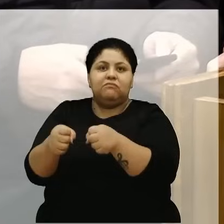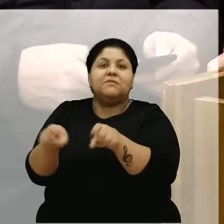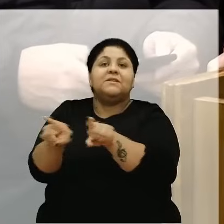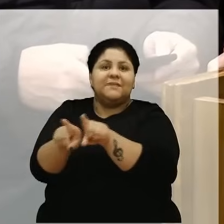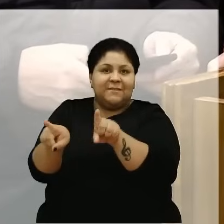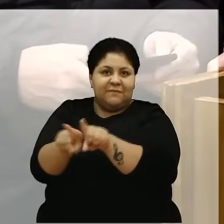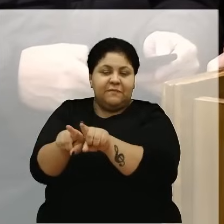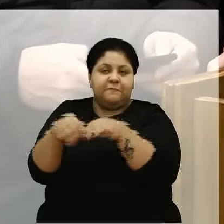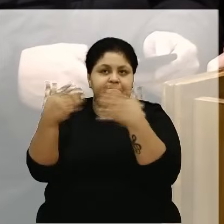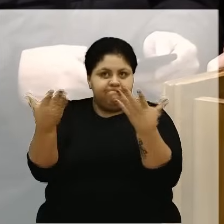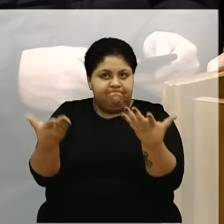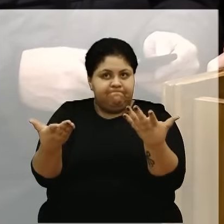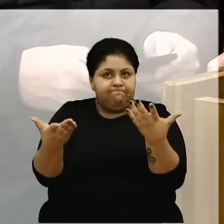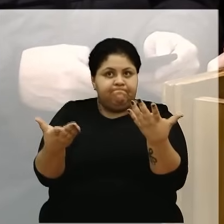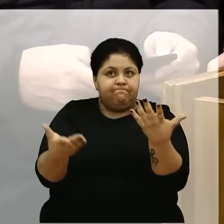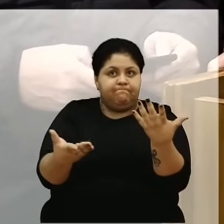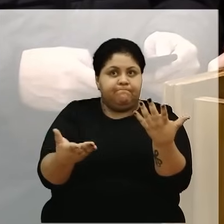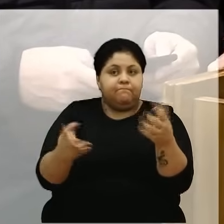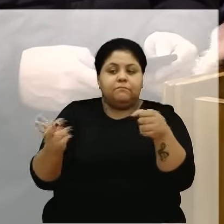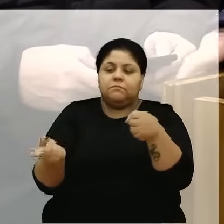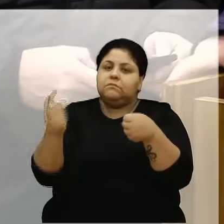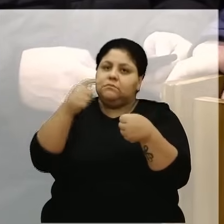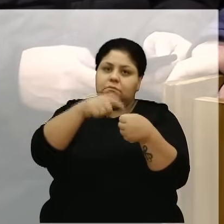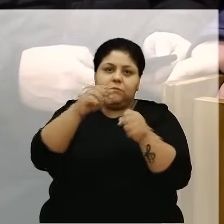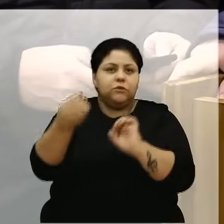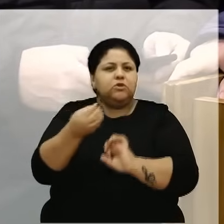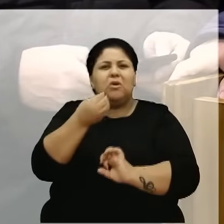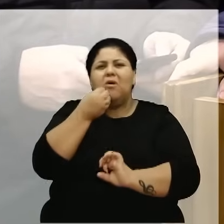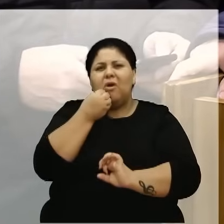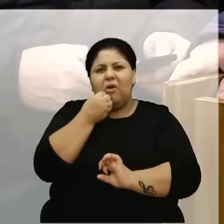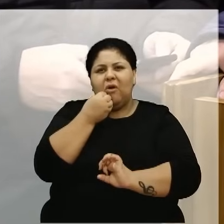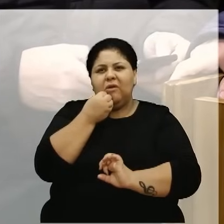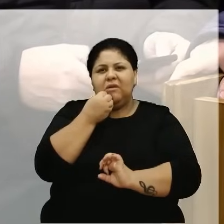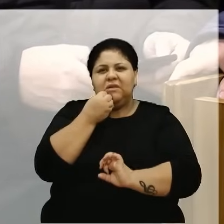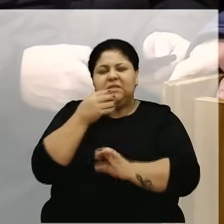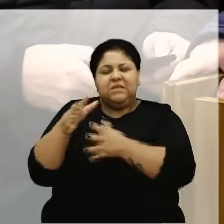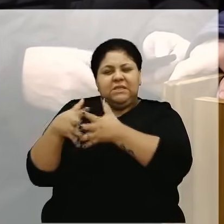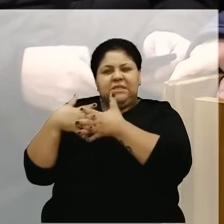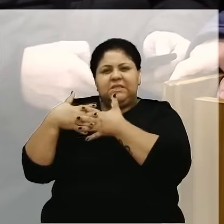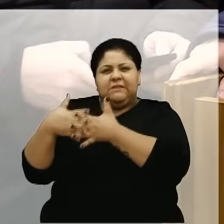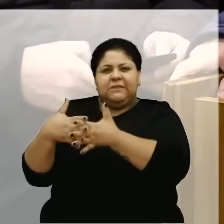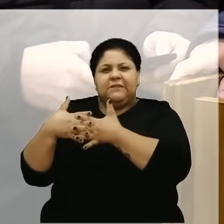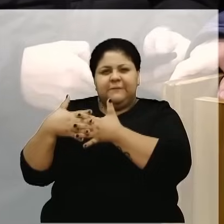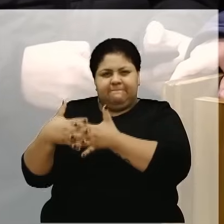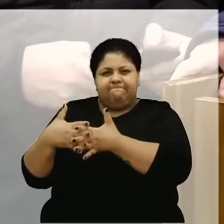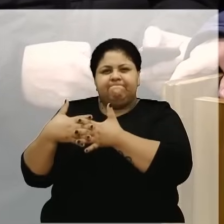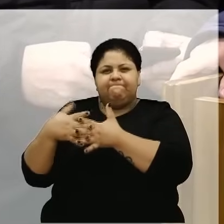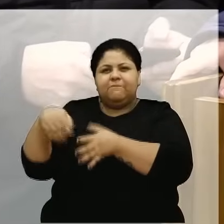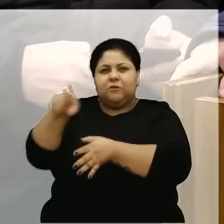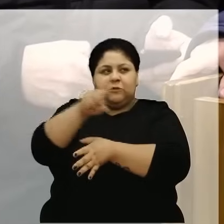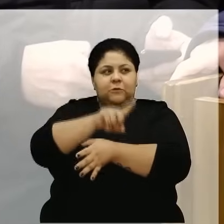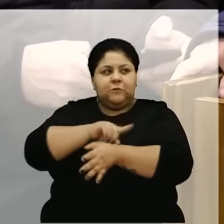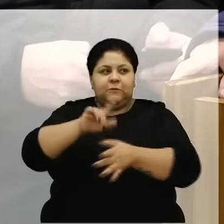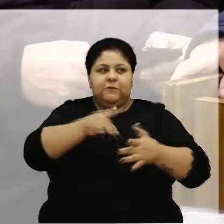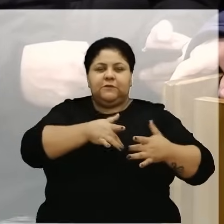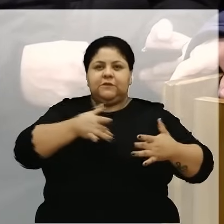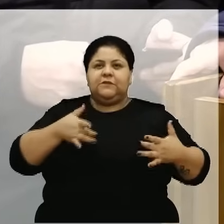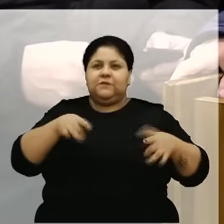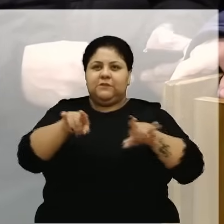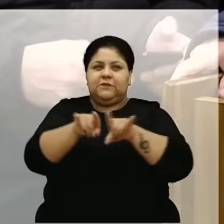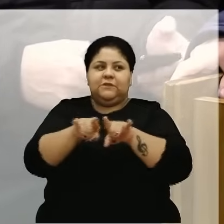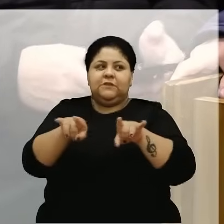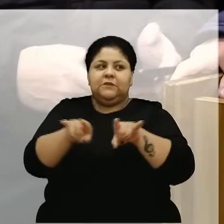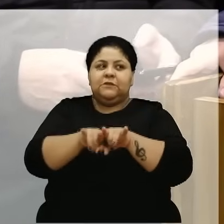questão do abastecimento é claro que gera desconforto na população, não resta dúvida, nós somos solidários, mas nós